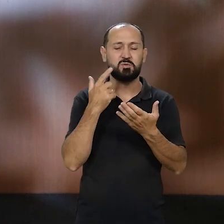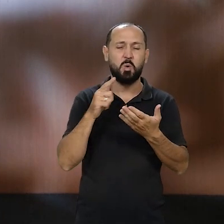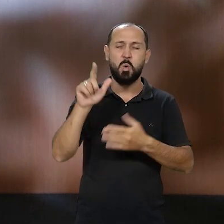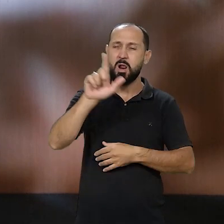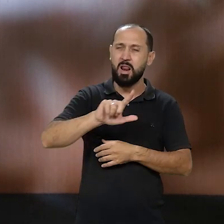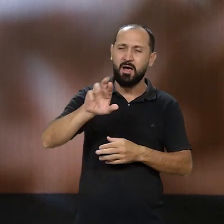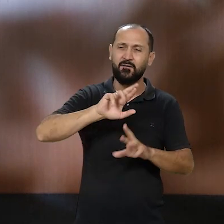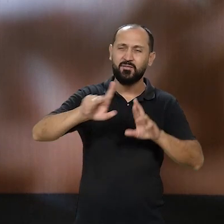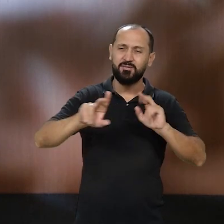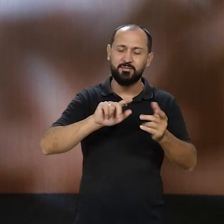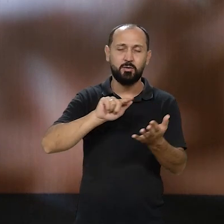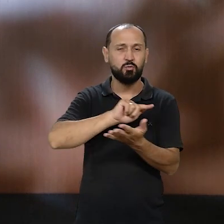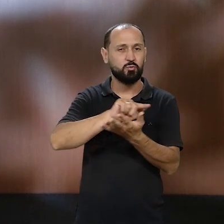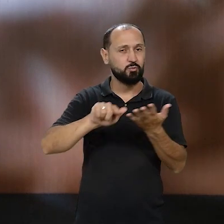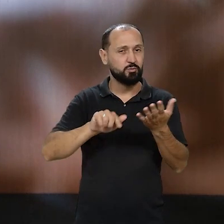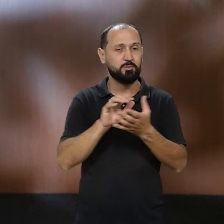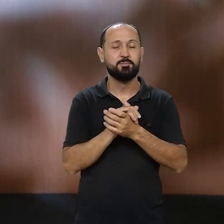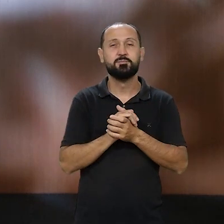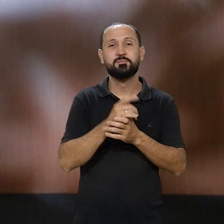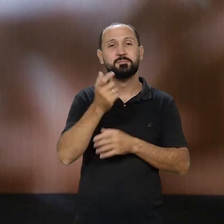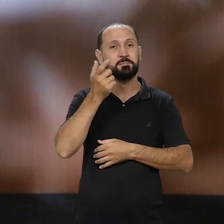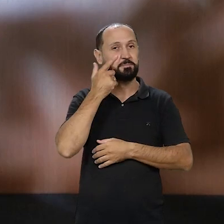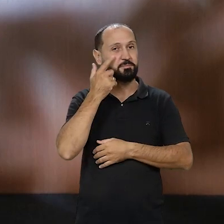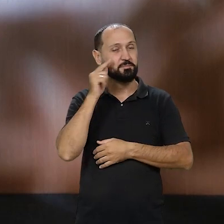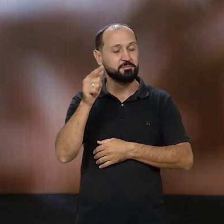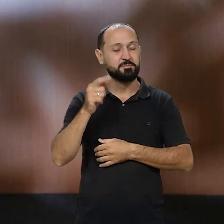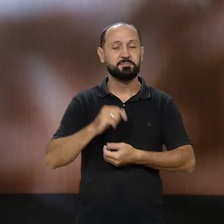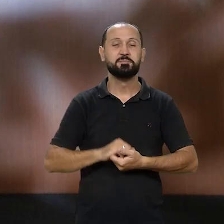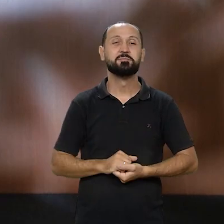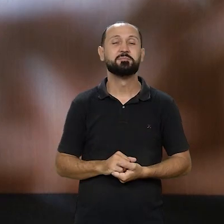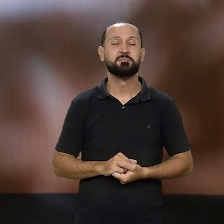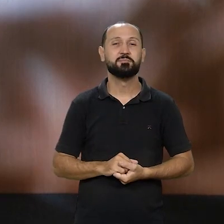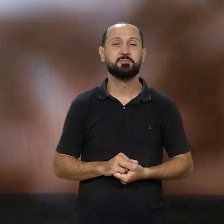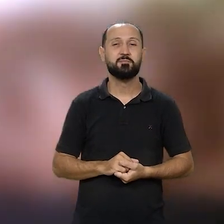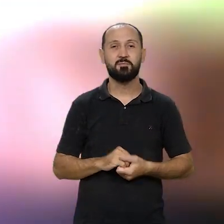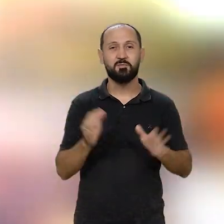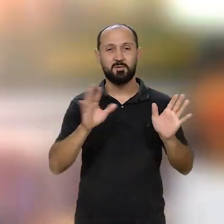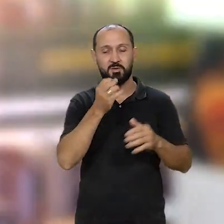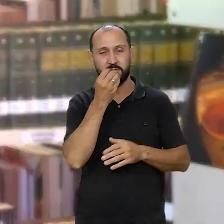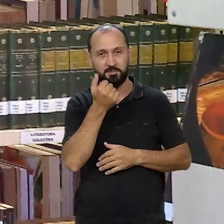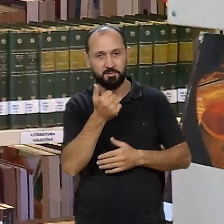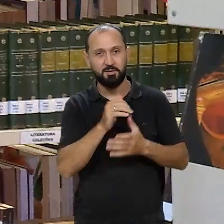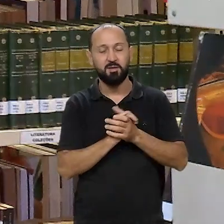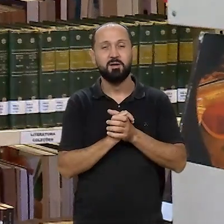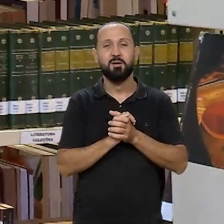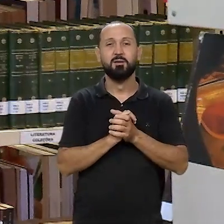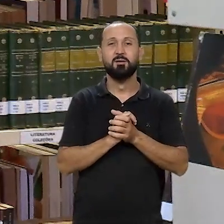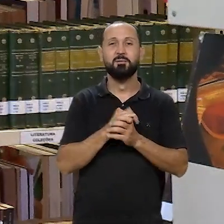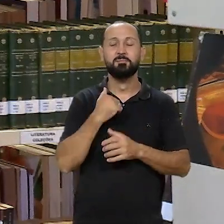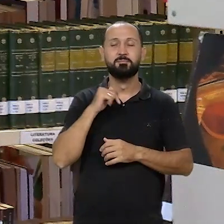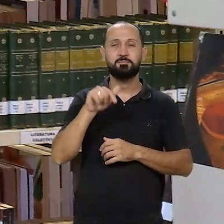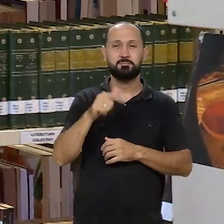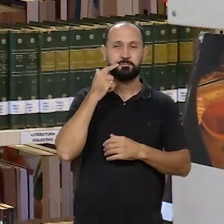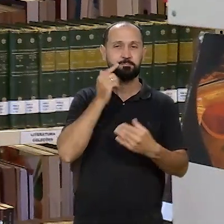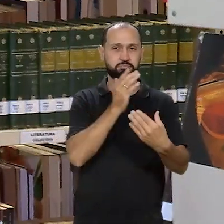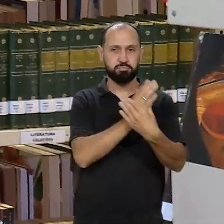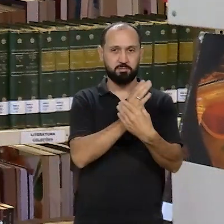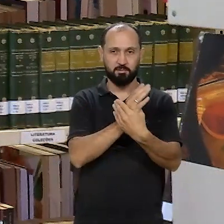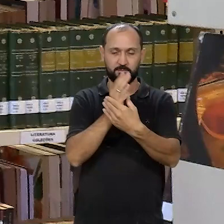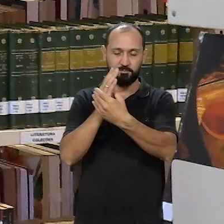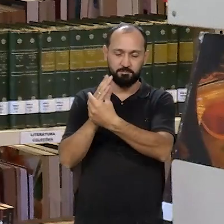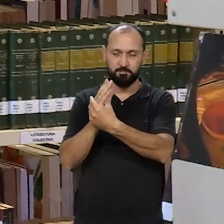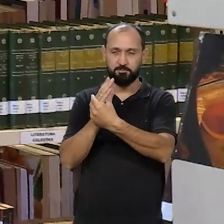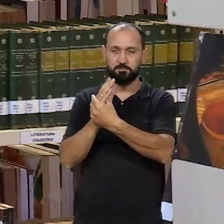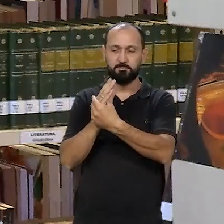São obras de diversos gêneros literários. Confira a matéria. Oi pessoal, tudo bem? Eu estou aqui na